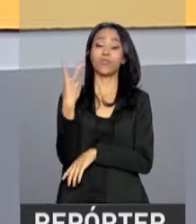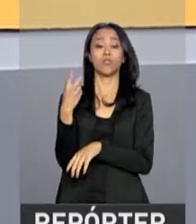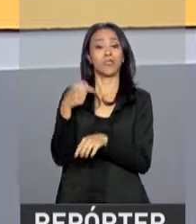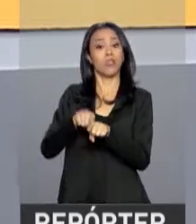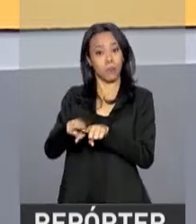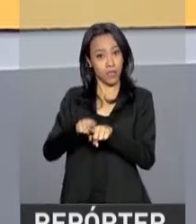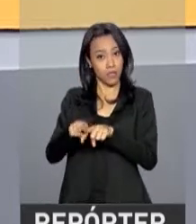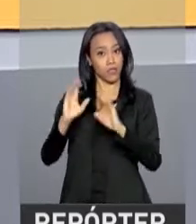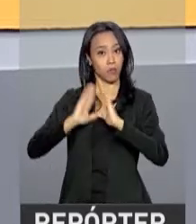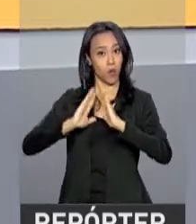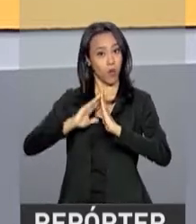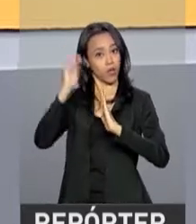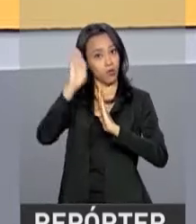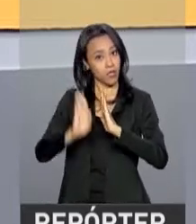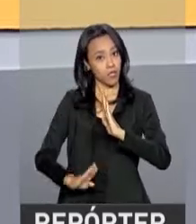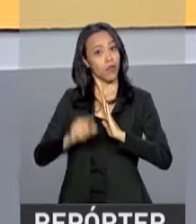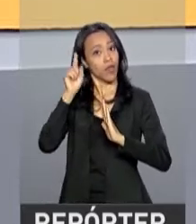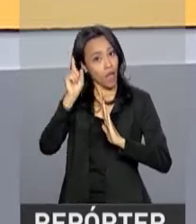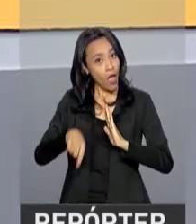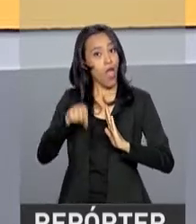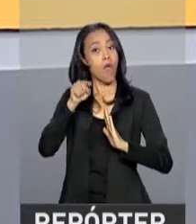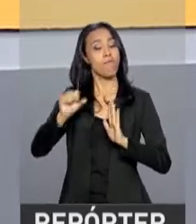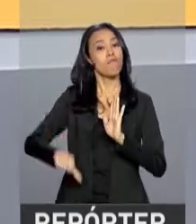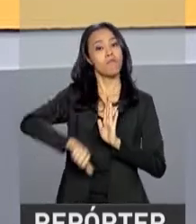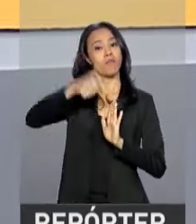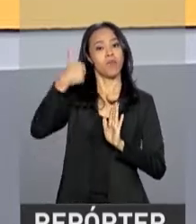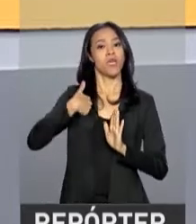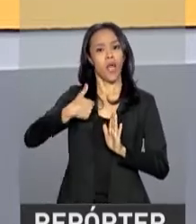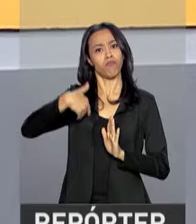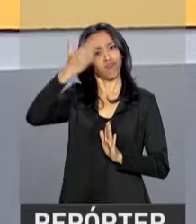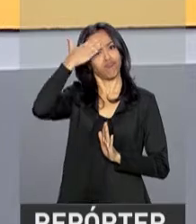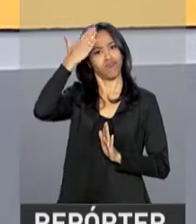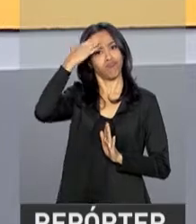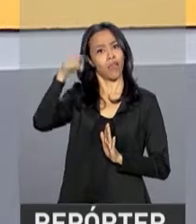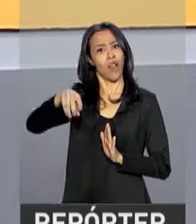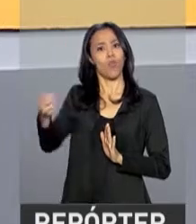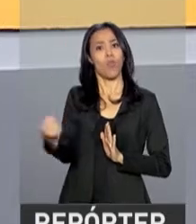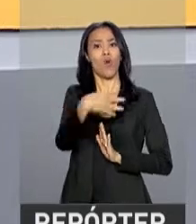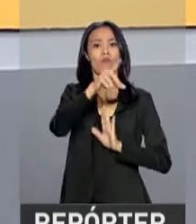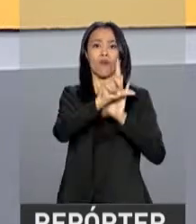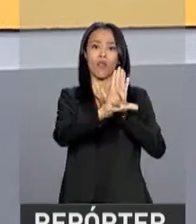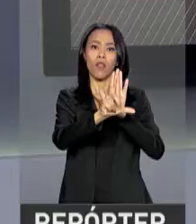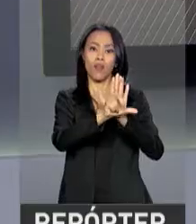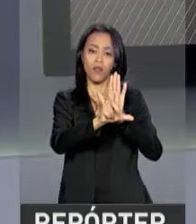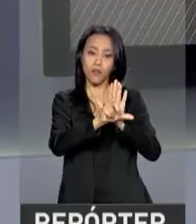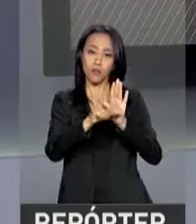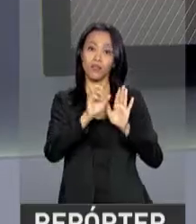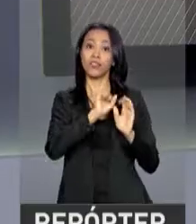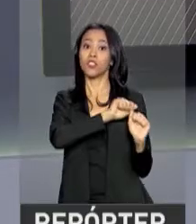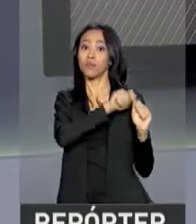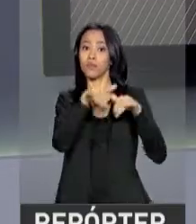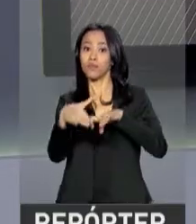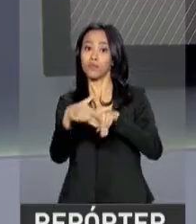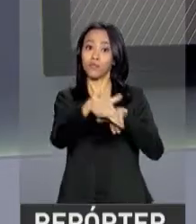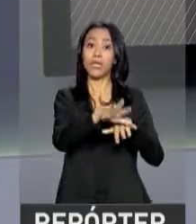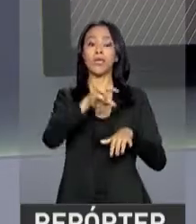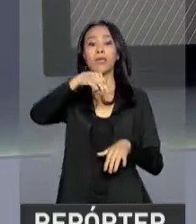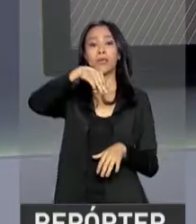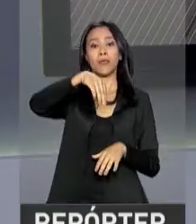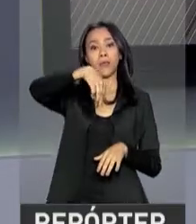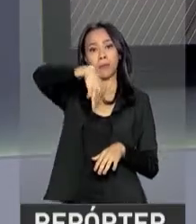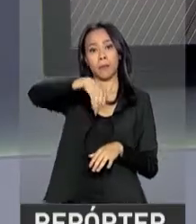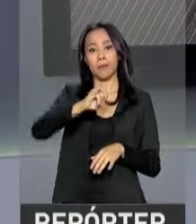refugiados são as primeiras a ganhar esse reconhecimento a partir da nova lei de imigração o ministro da justiça